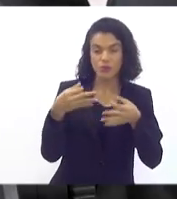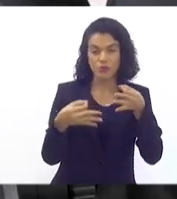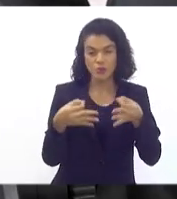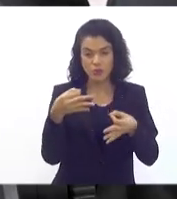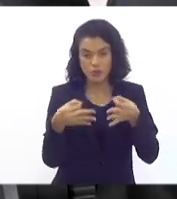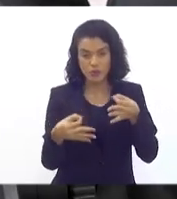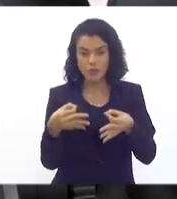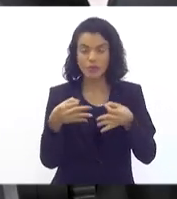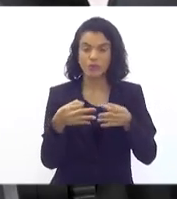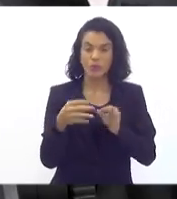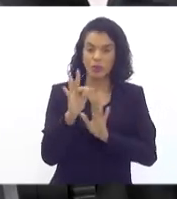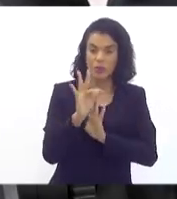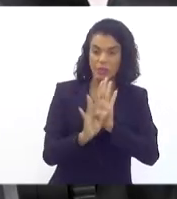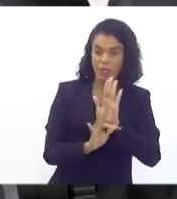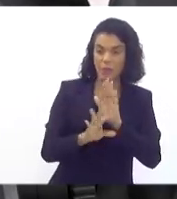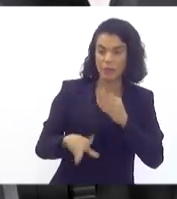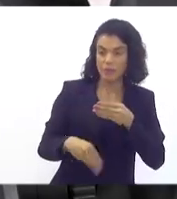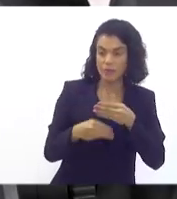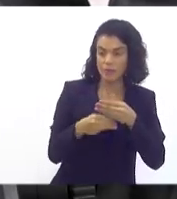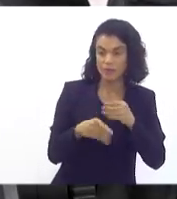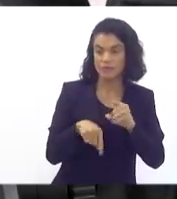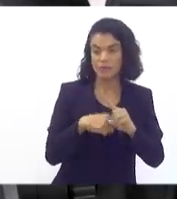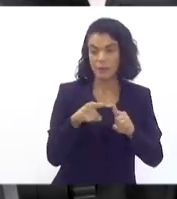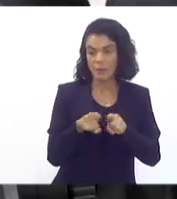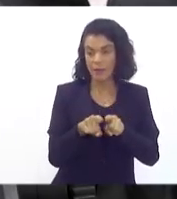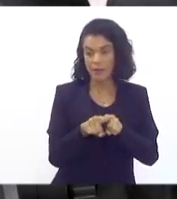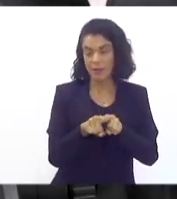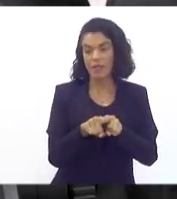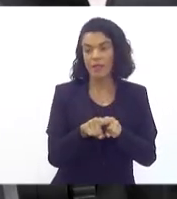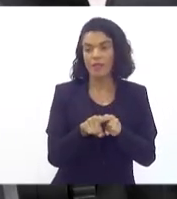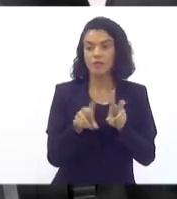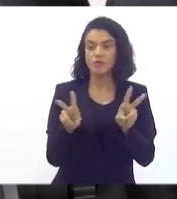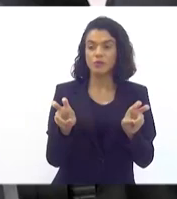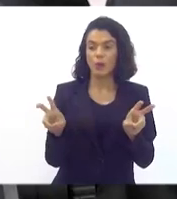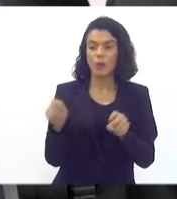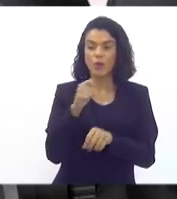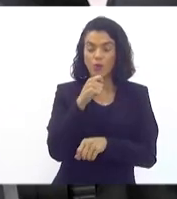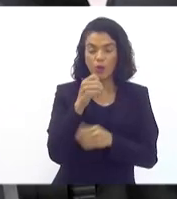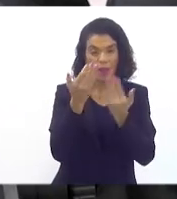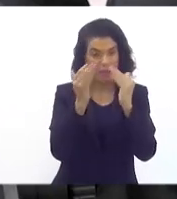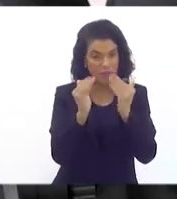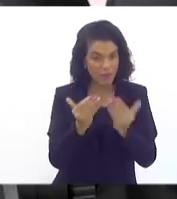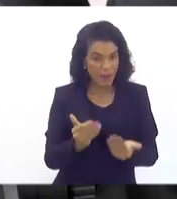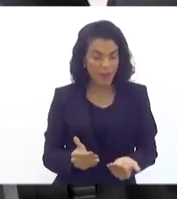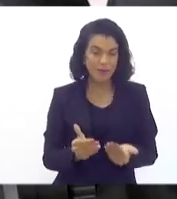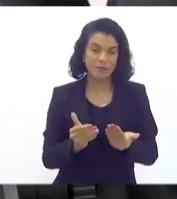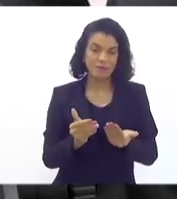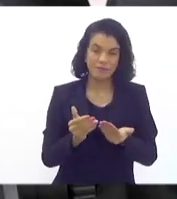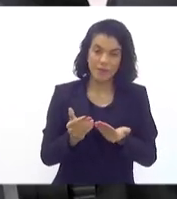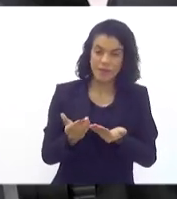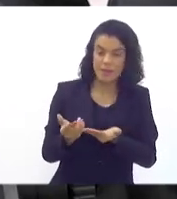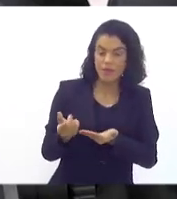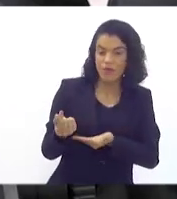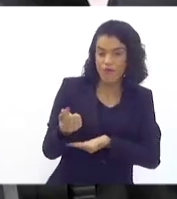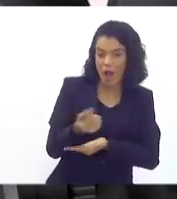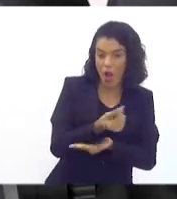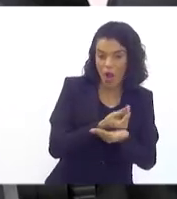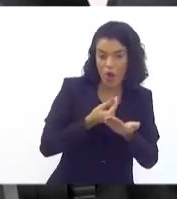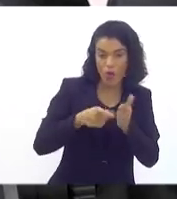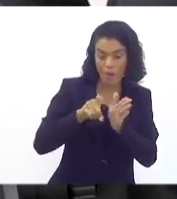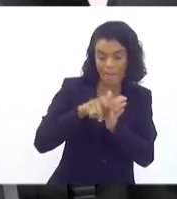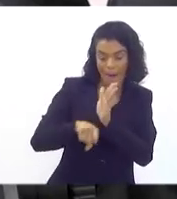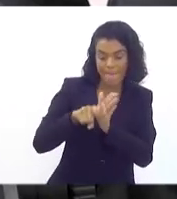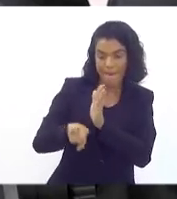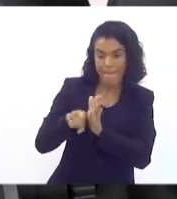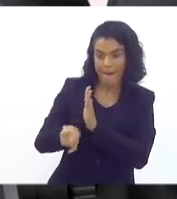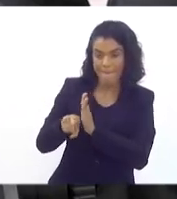do terceiro tema auditivo e o desdobramento dele e essa questão de não análise da quarta revisão tarifária abriu assim